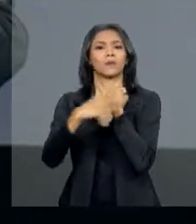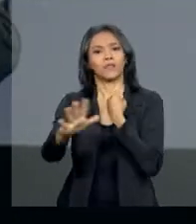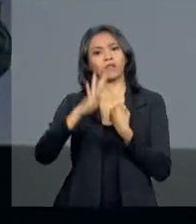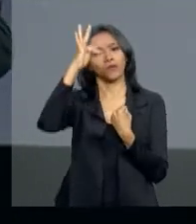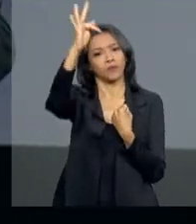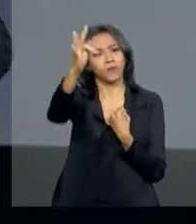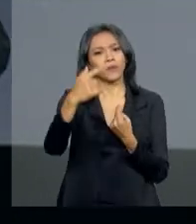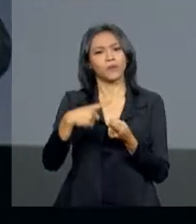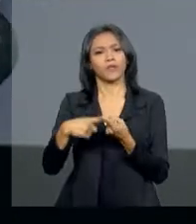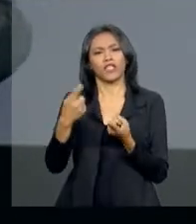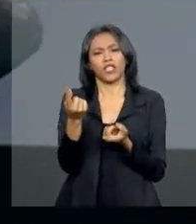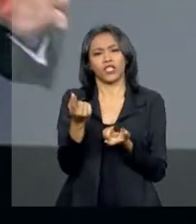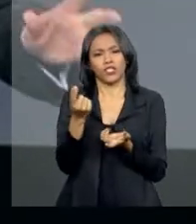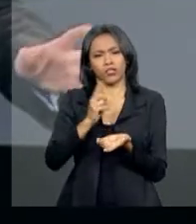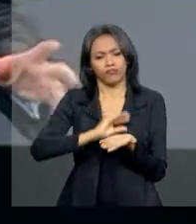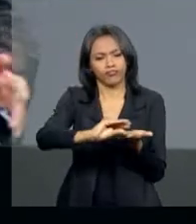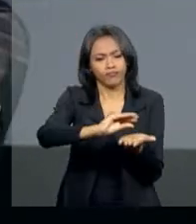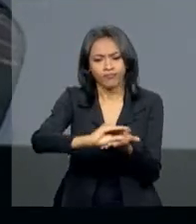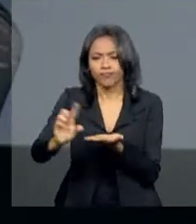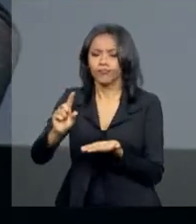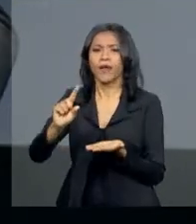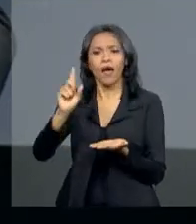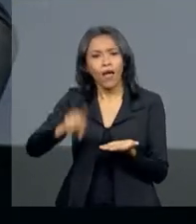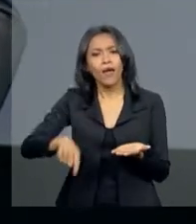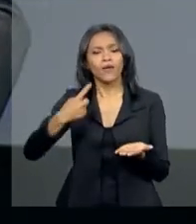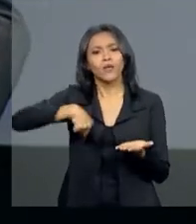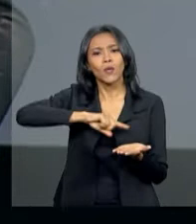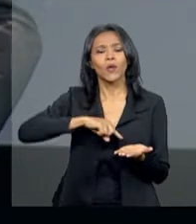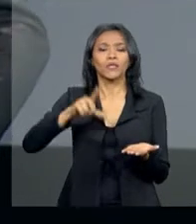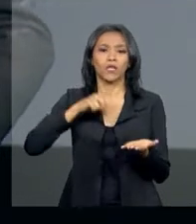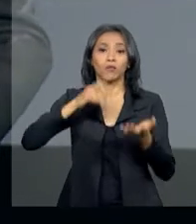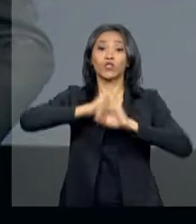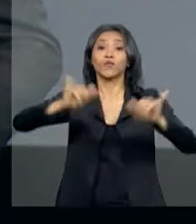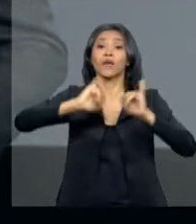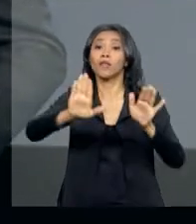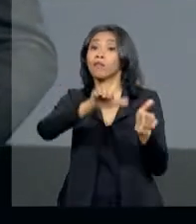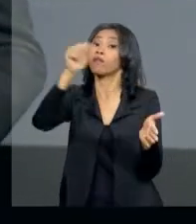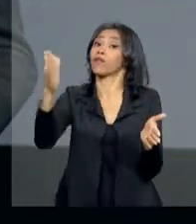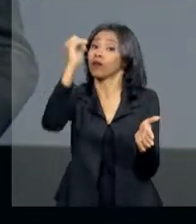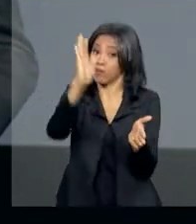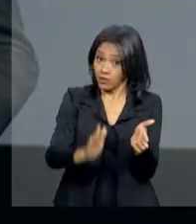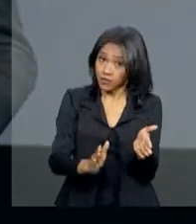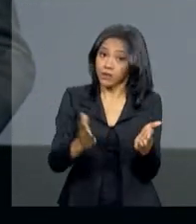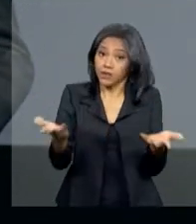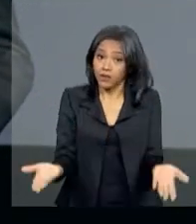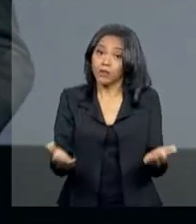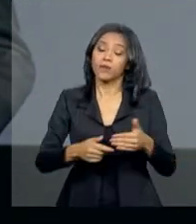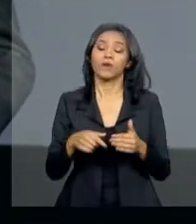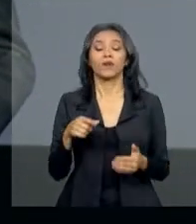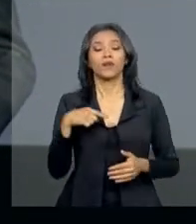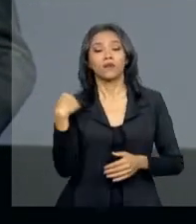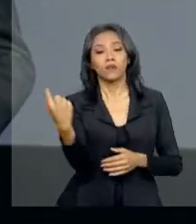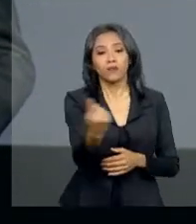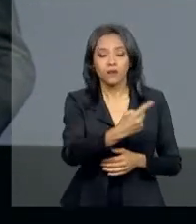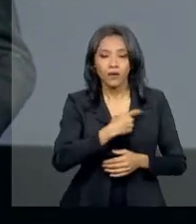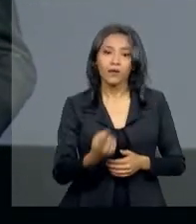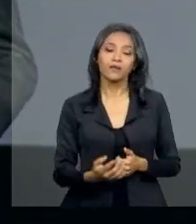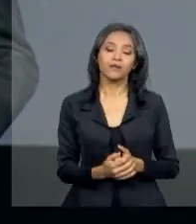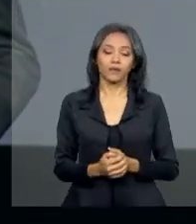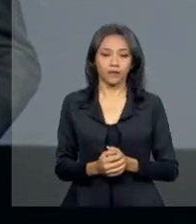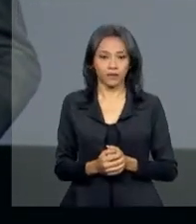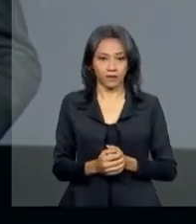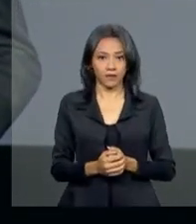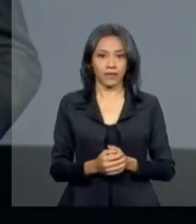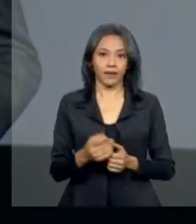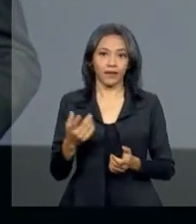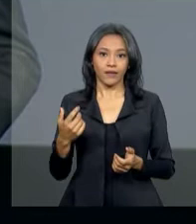investimentos e é o que nós temos divulgado é no exterior portanto nós passamos a ter